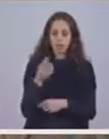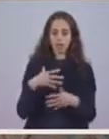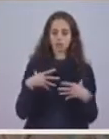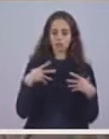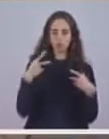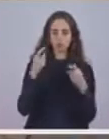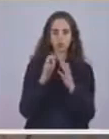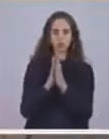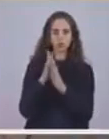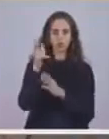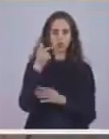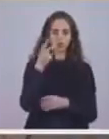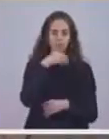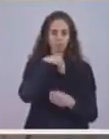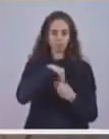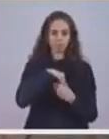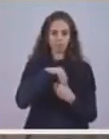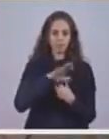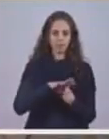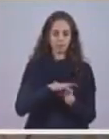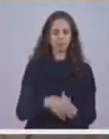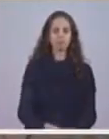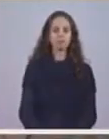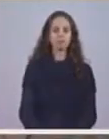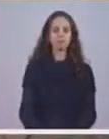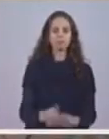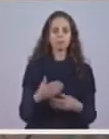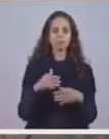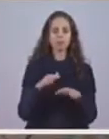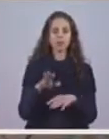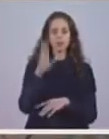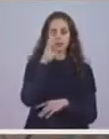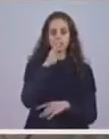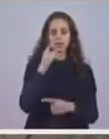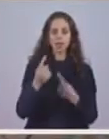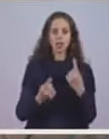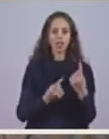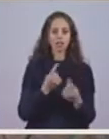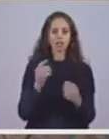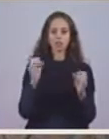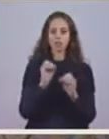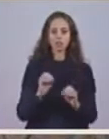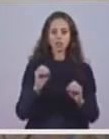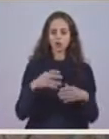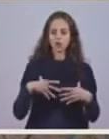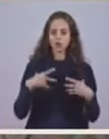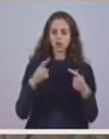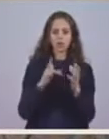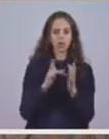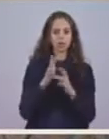de Deus habita em vós. Mas se alguém não tem o Espírito de